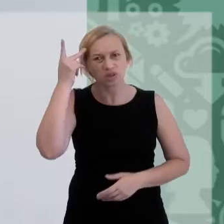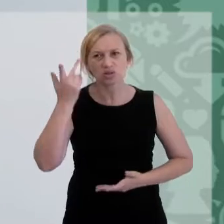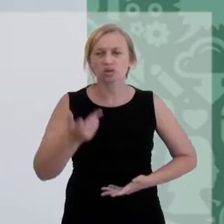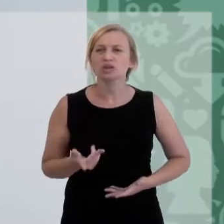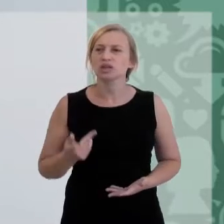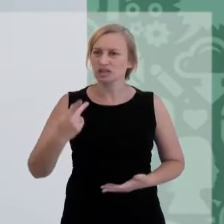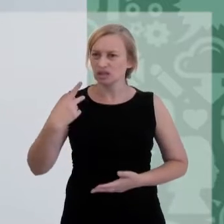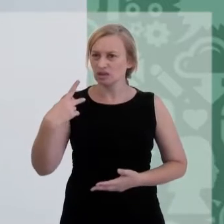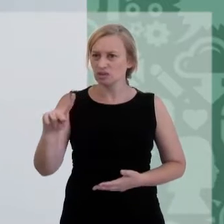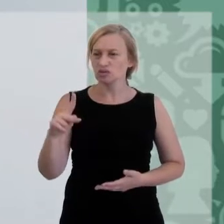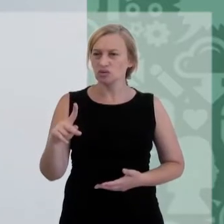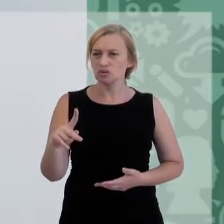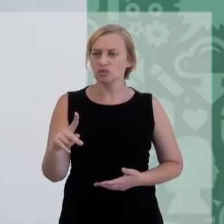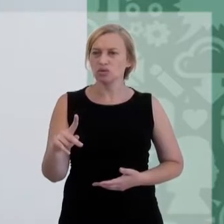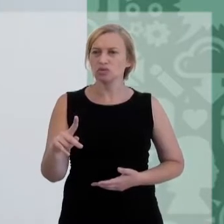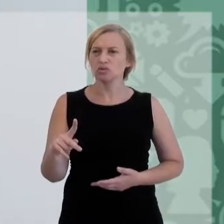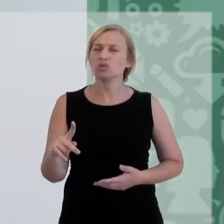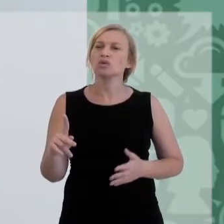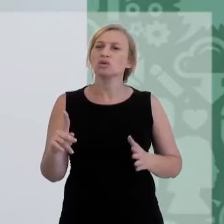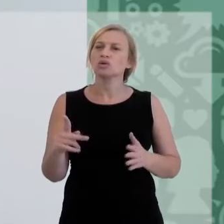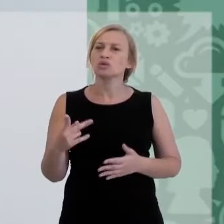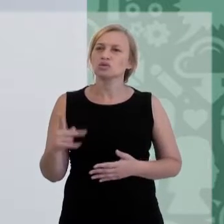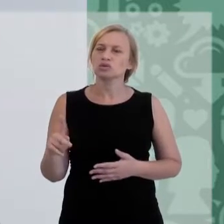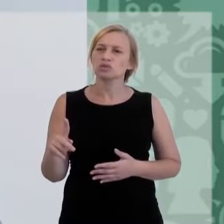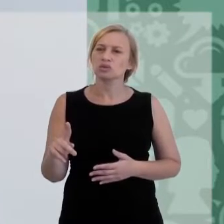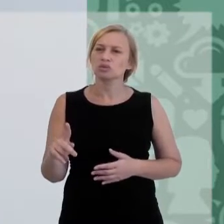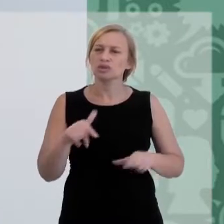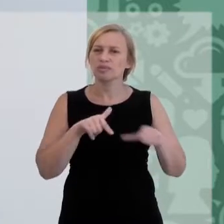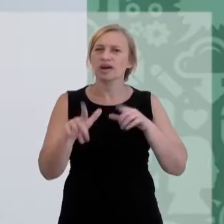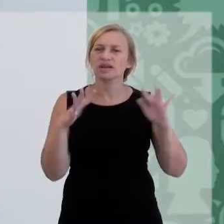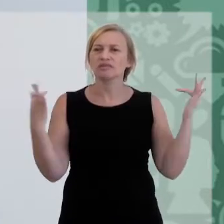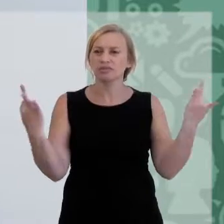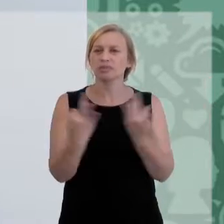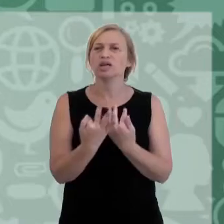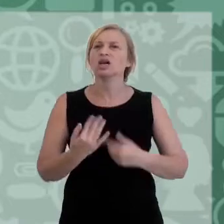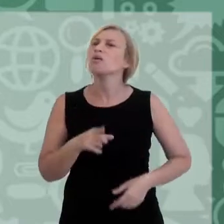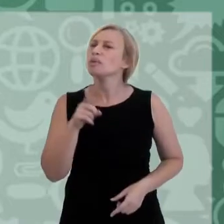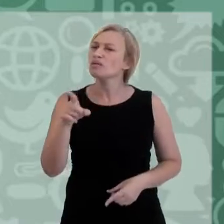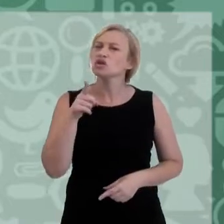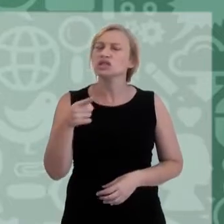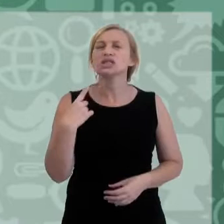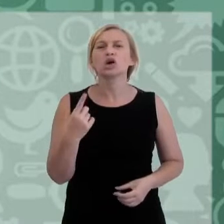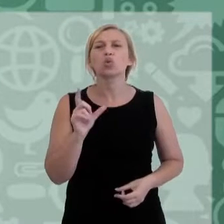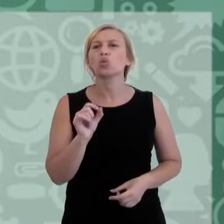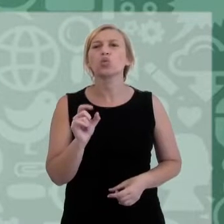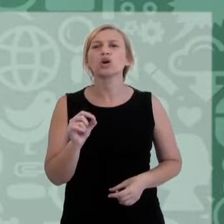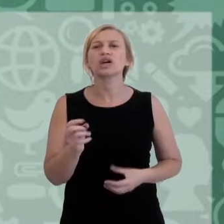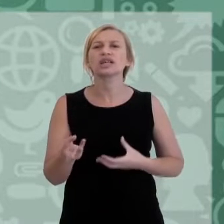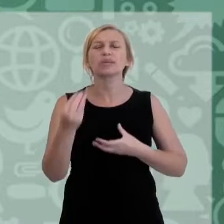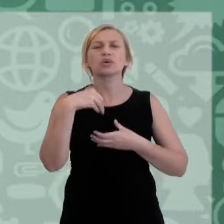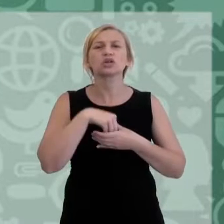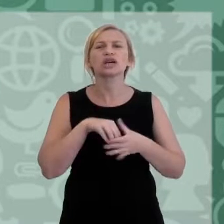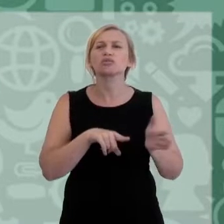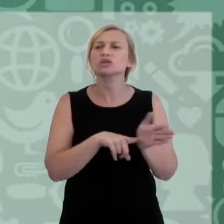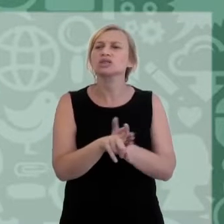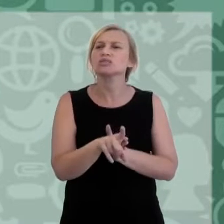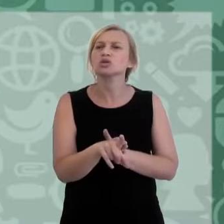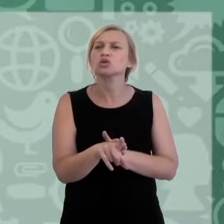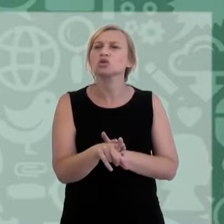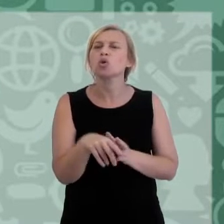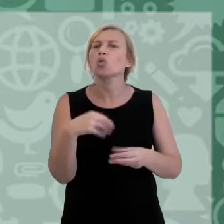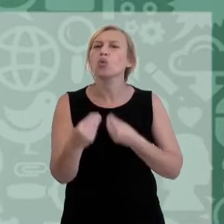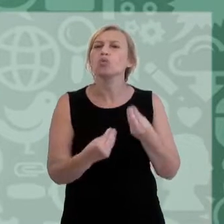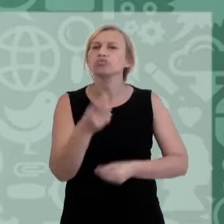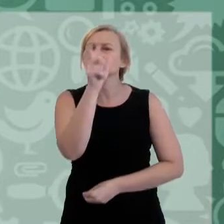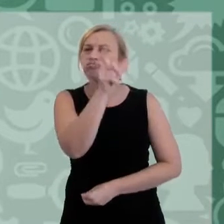a sua especialidade, lidando com famílias, né? Para você, o que pode estar por trás dessa pergunta